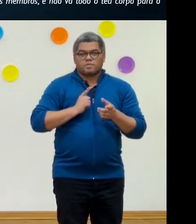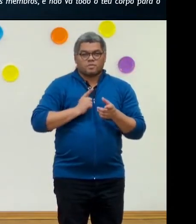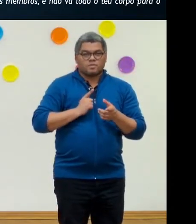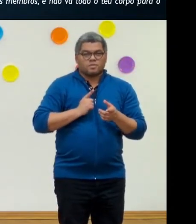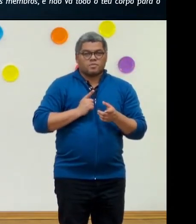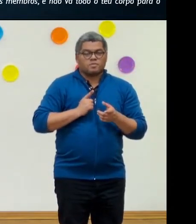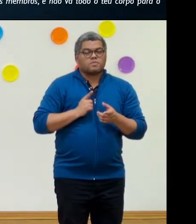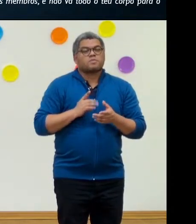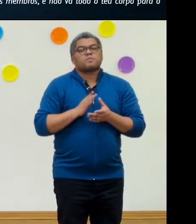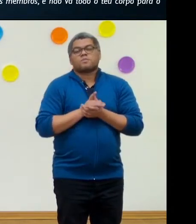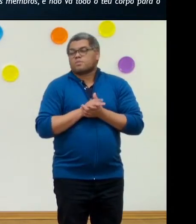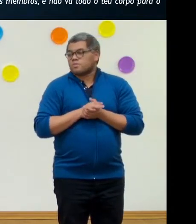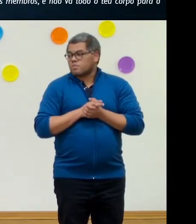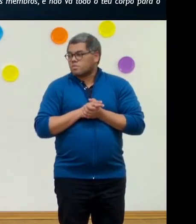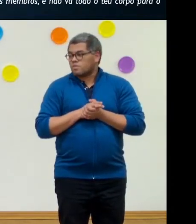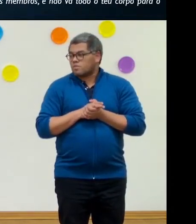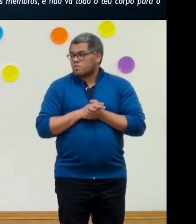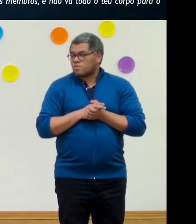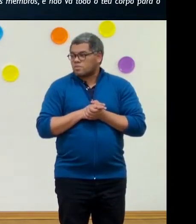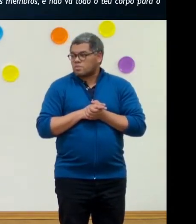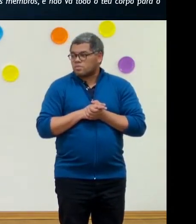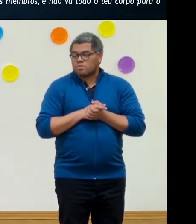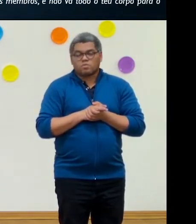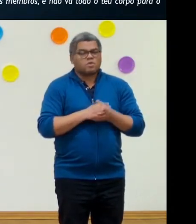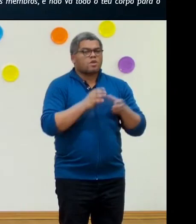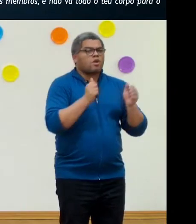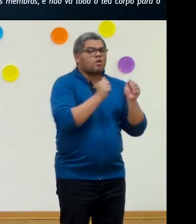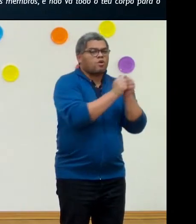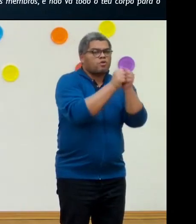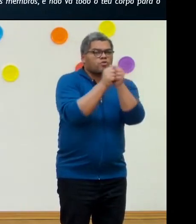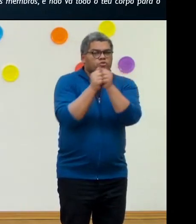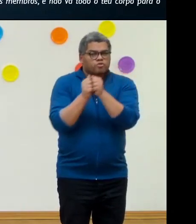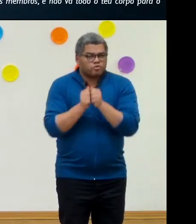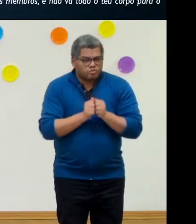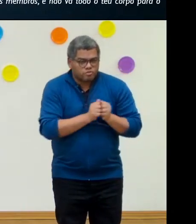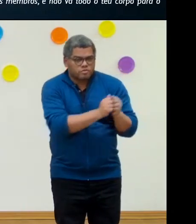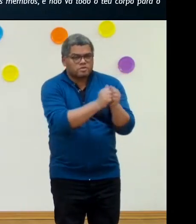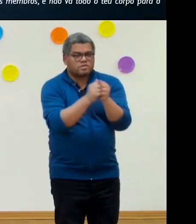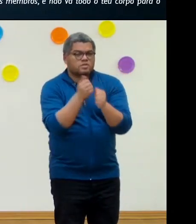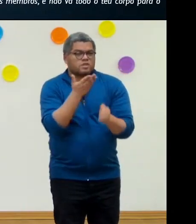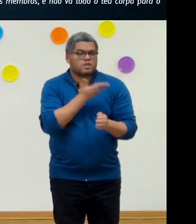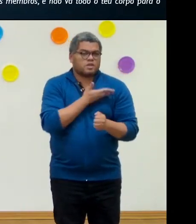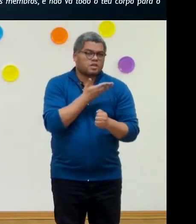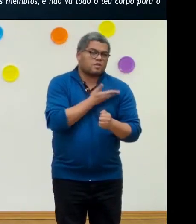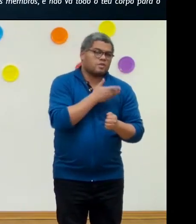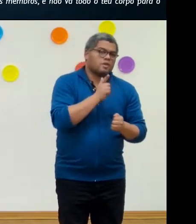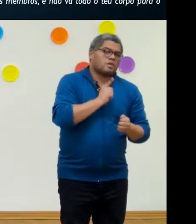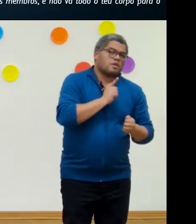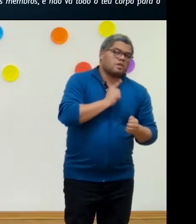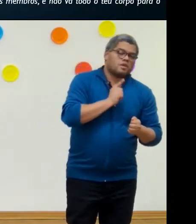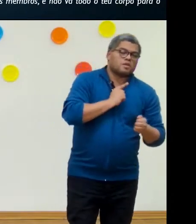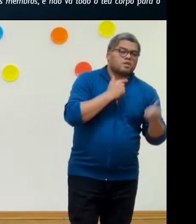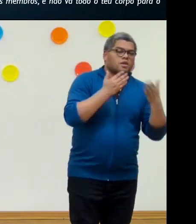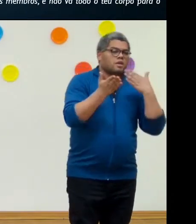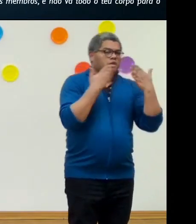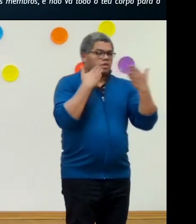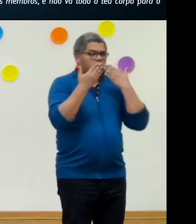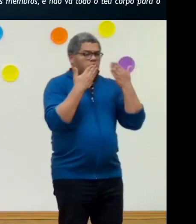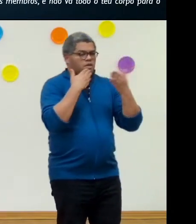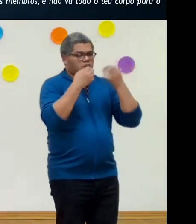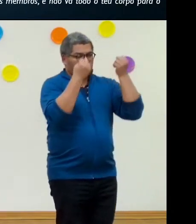bloqueiam, tá? Una-se a amigos e amigas para que haja prestação de contas quanto a